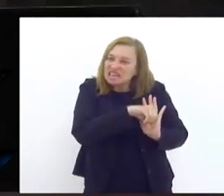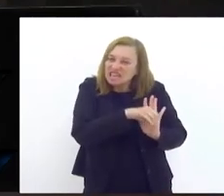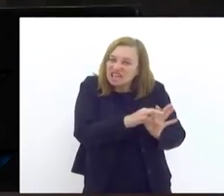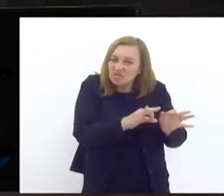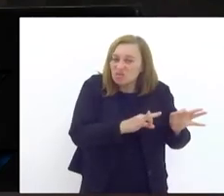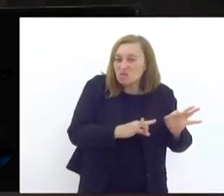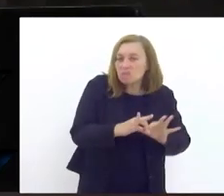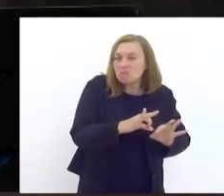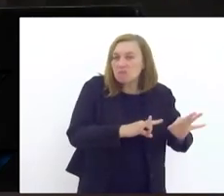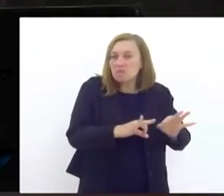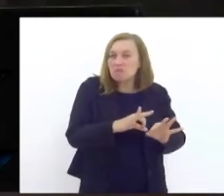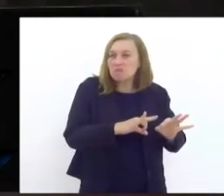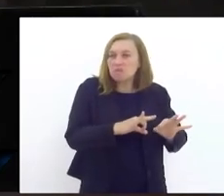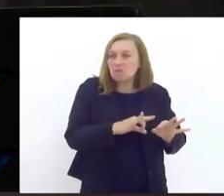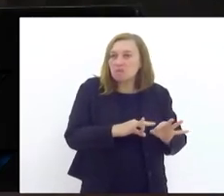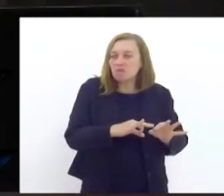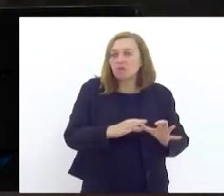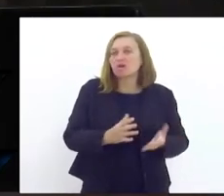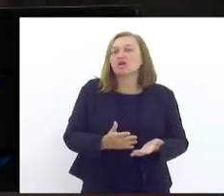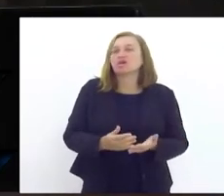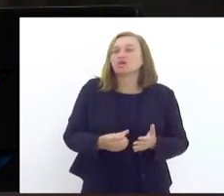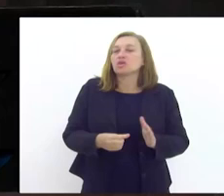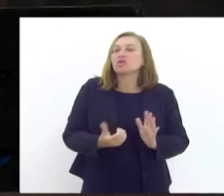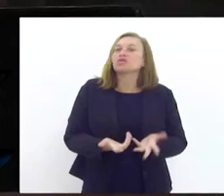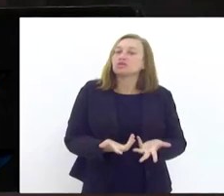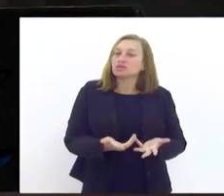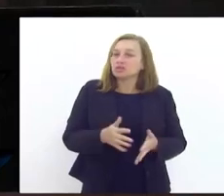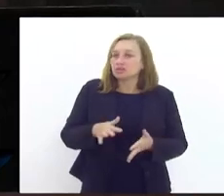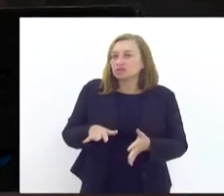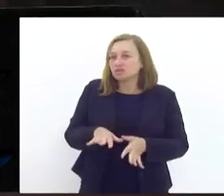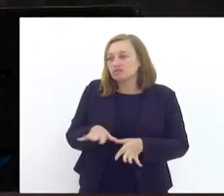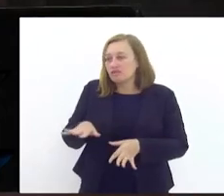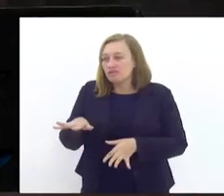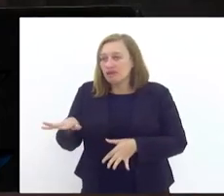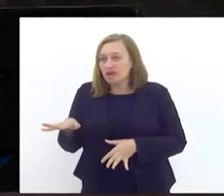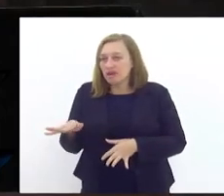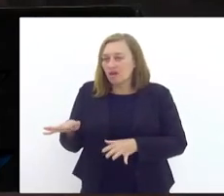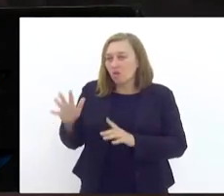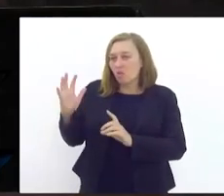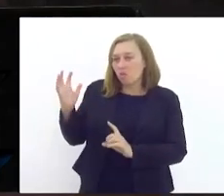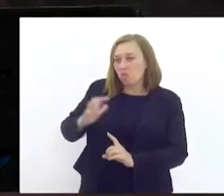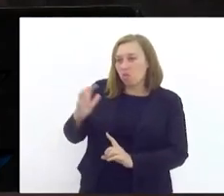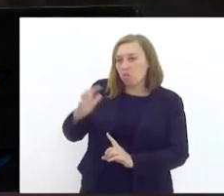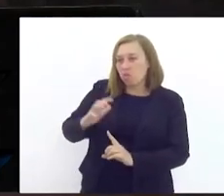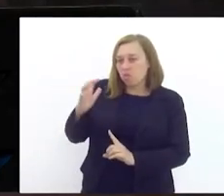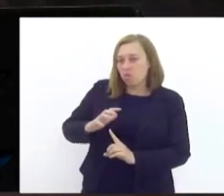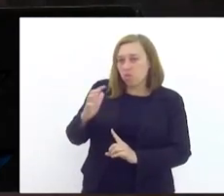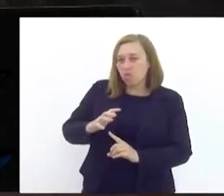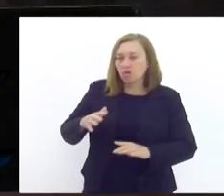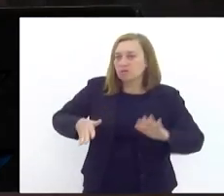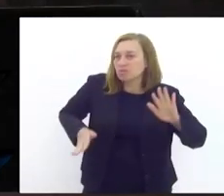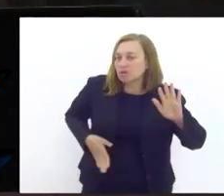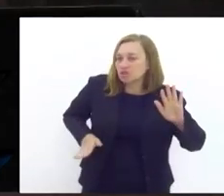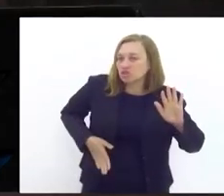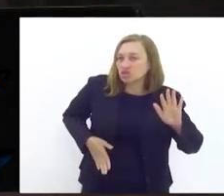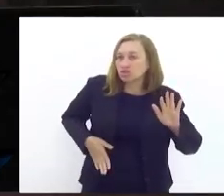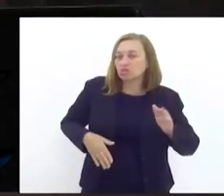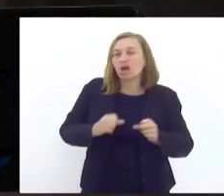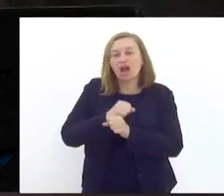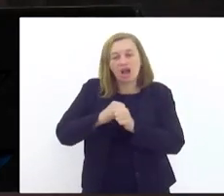boa parcela do território do Rio de Janeiro é dominado por alguma facção criminosa há muito tempo isso acontece no Rio de Janeiro